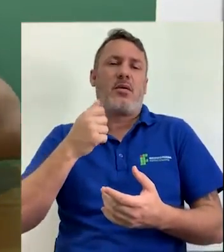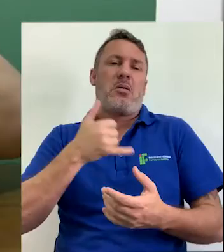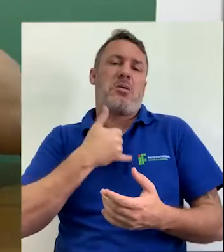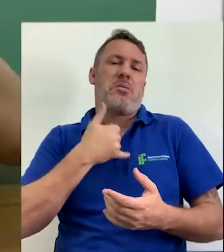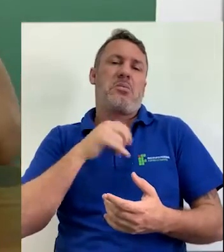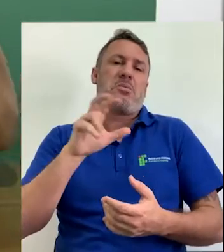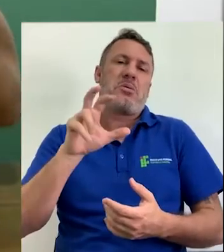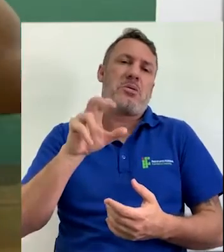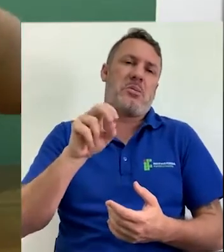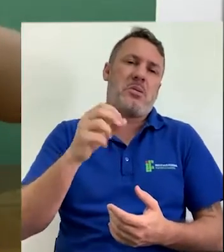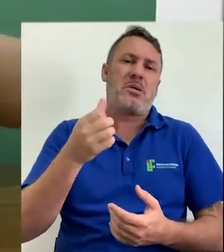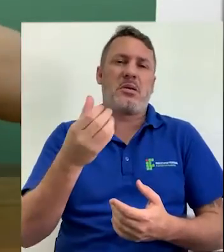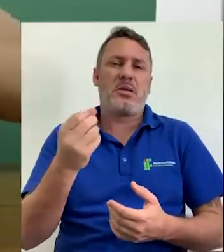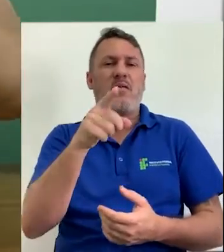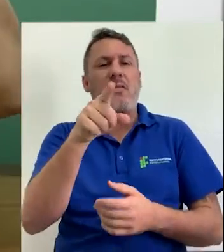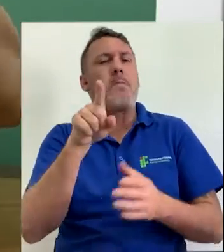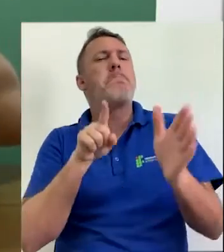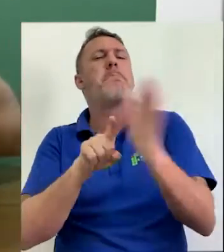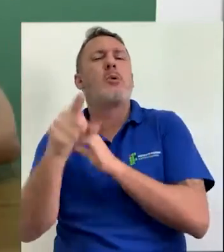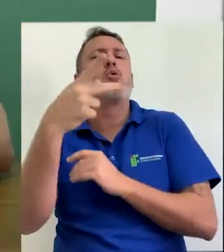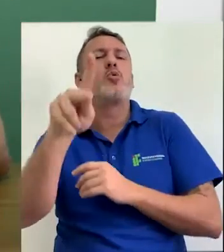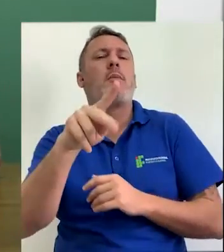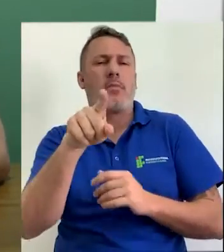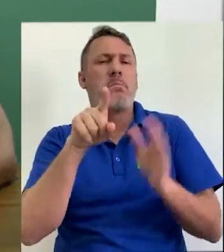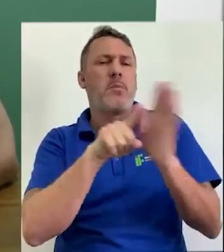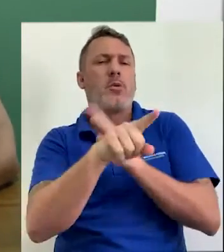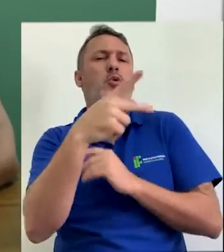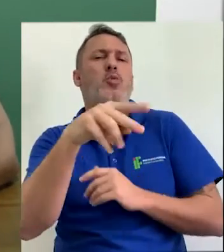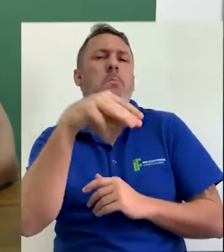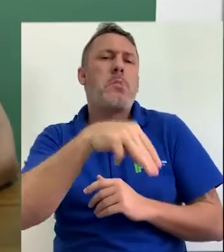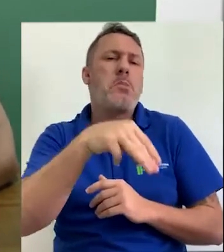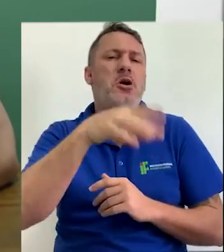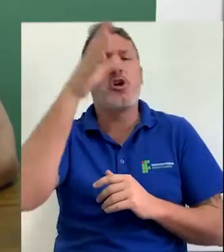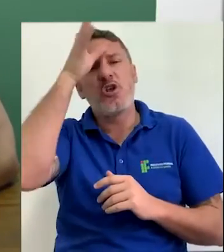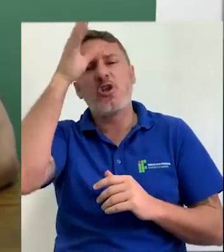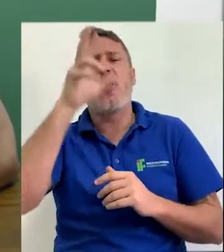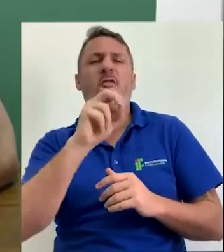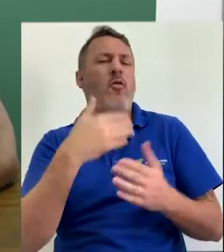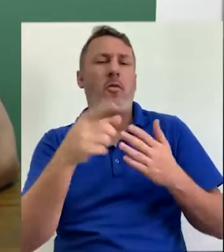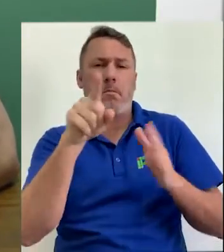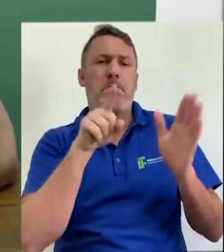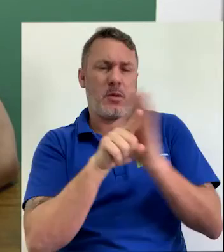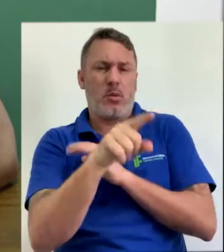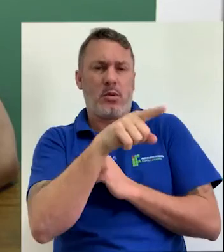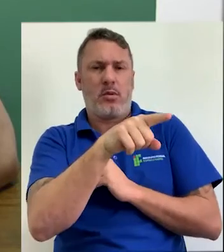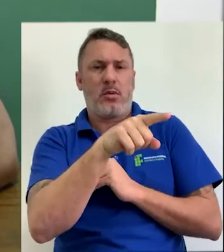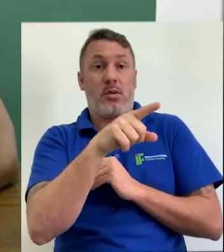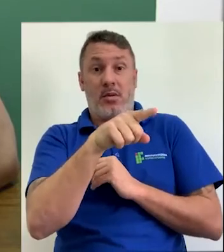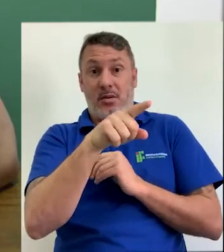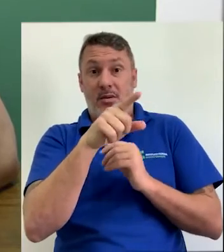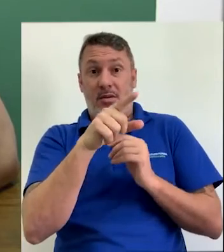sua tia, à sua mãe, à sua avó. Uma geração que